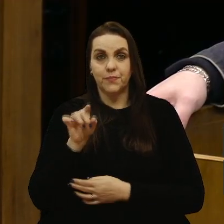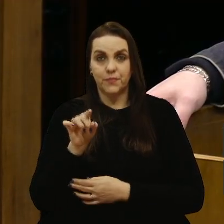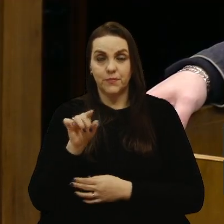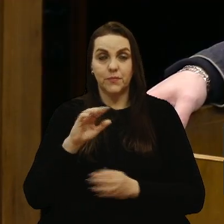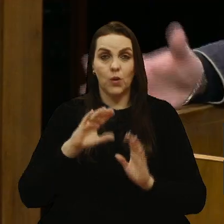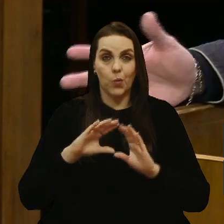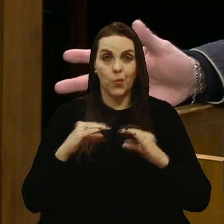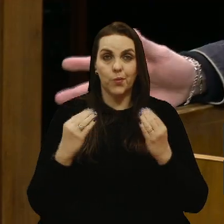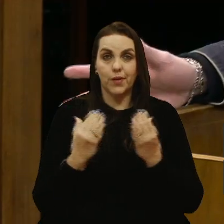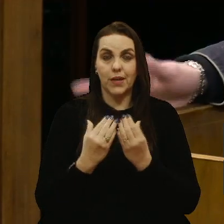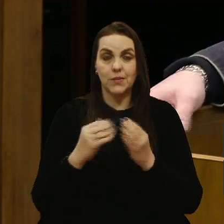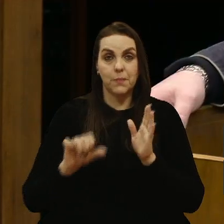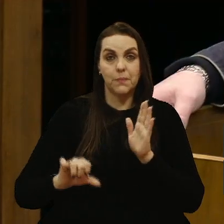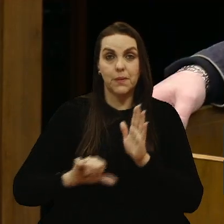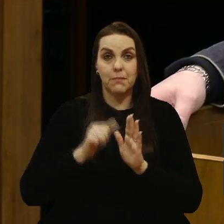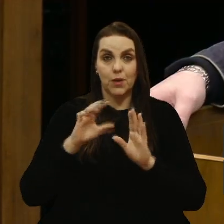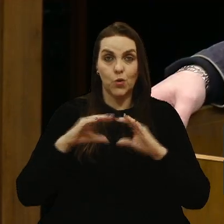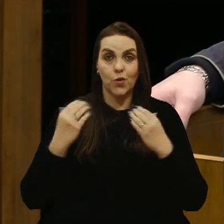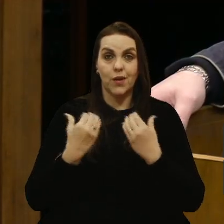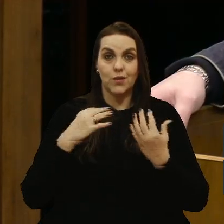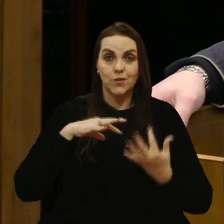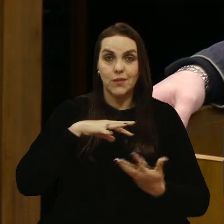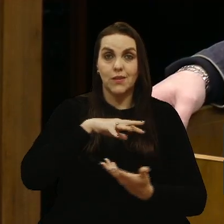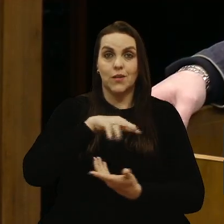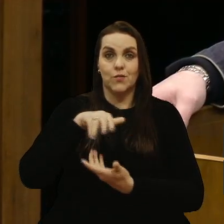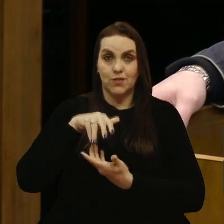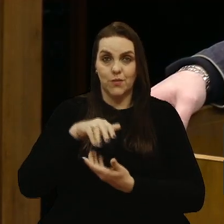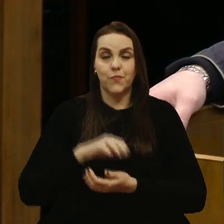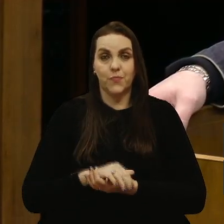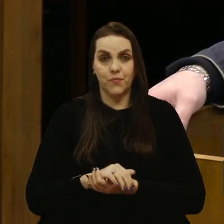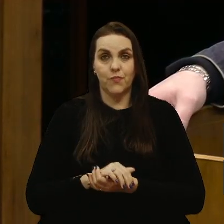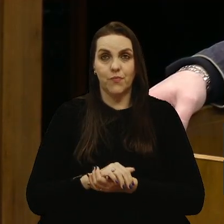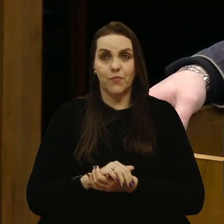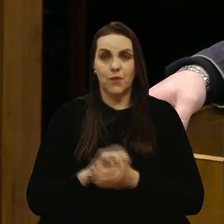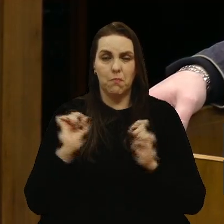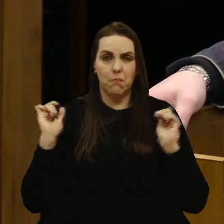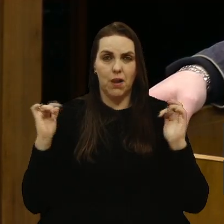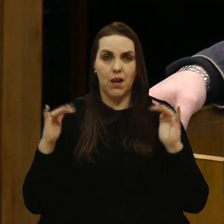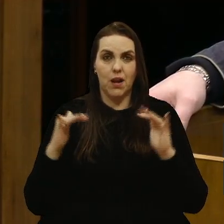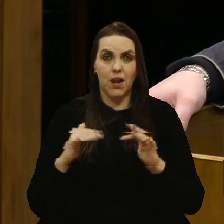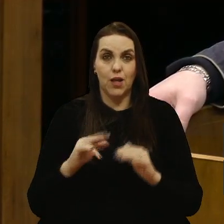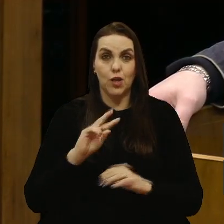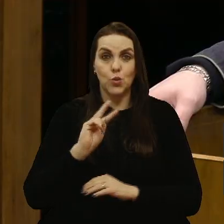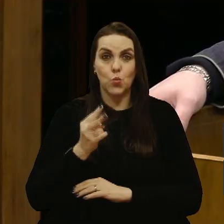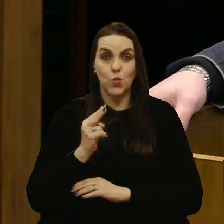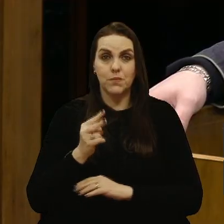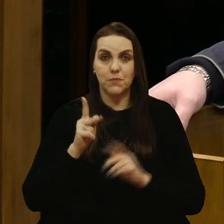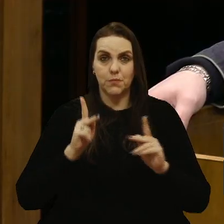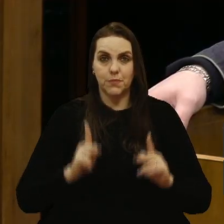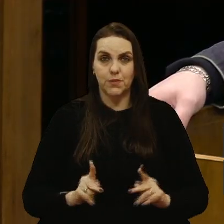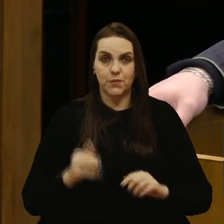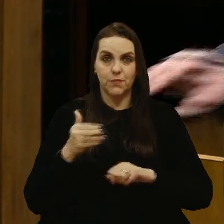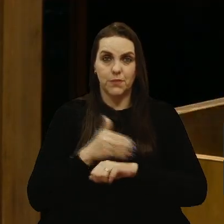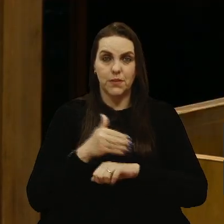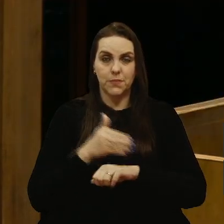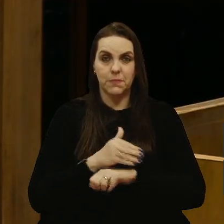congresso é o primeiro congresso internacional e reuniu mais de 2.000 participantes.